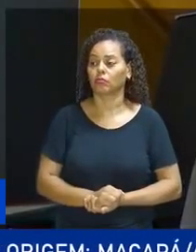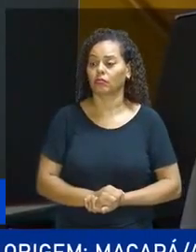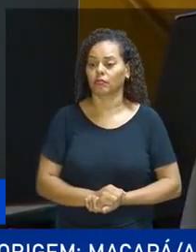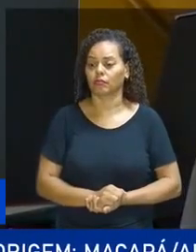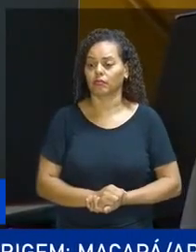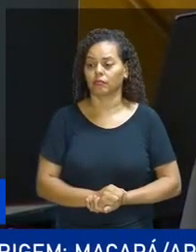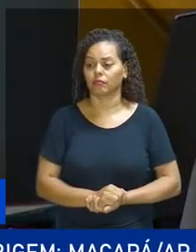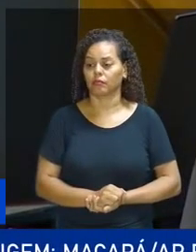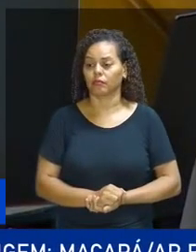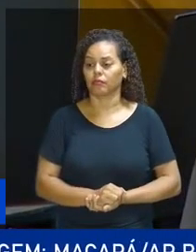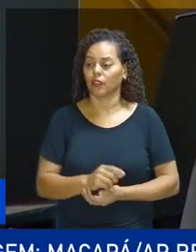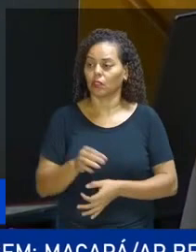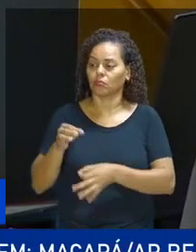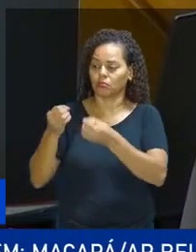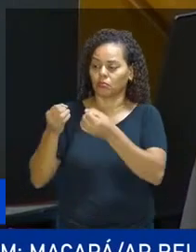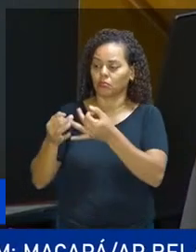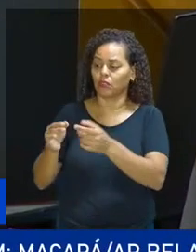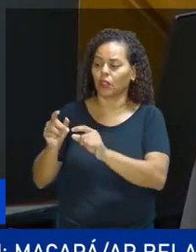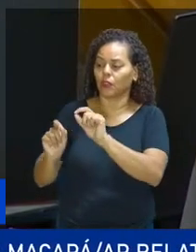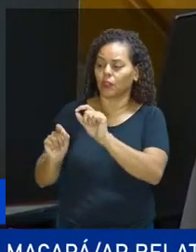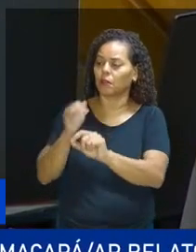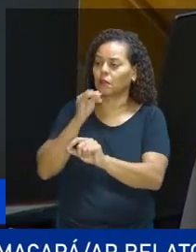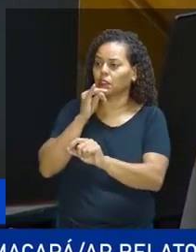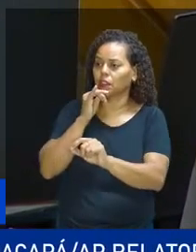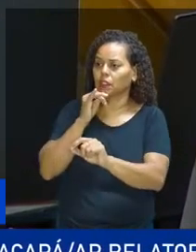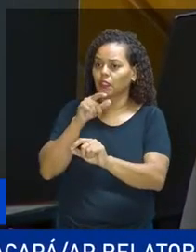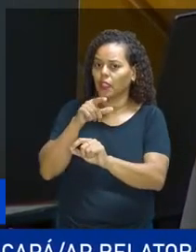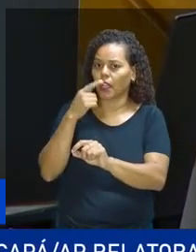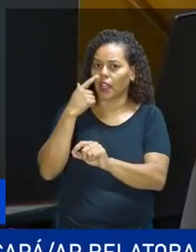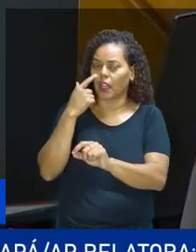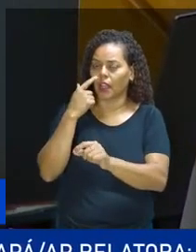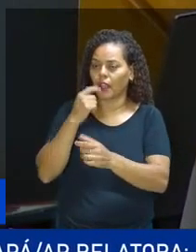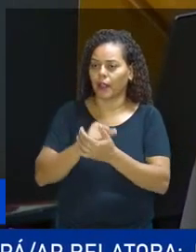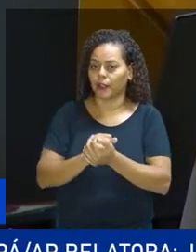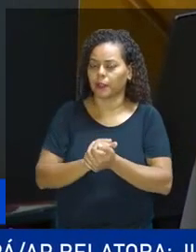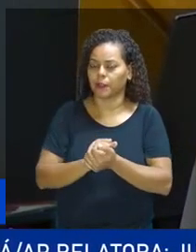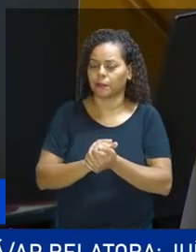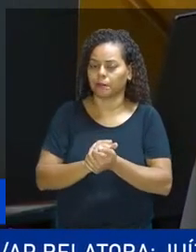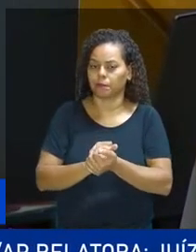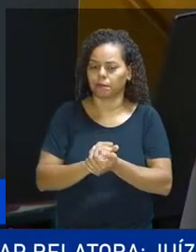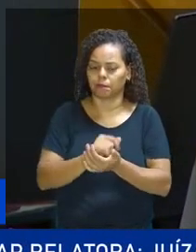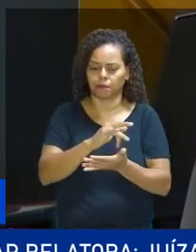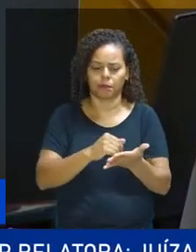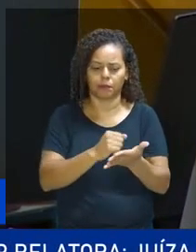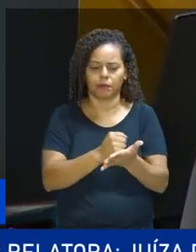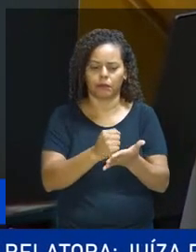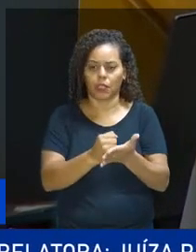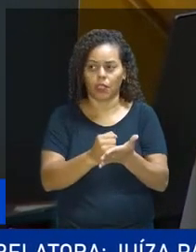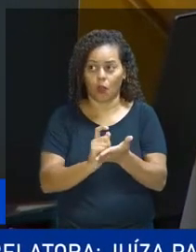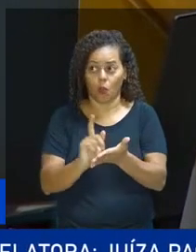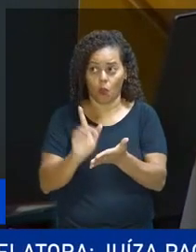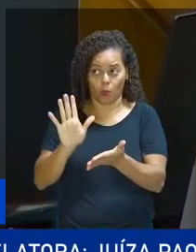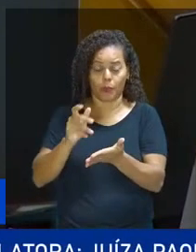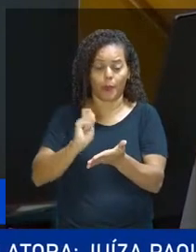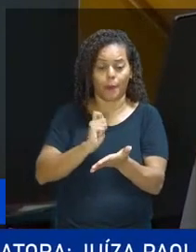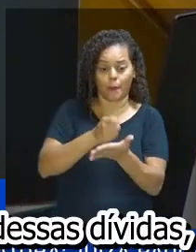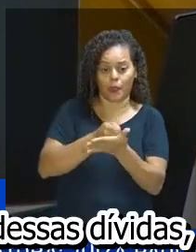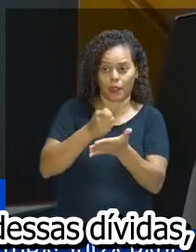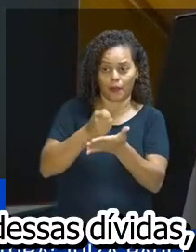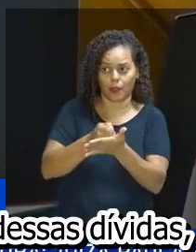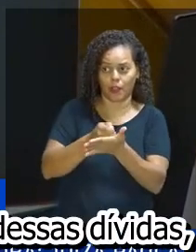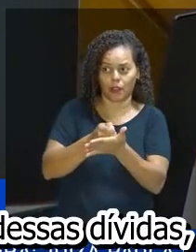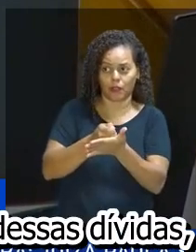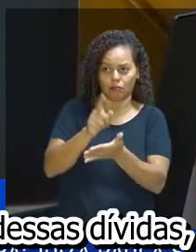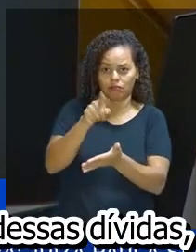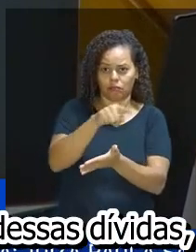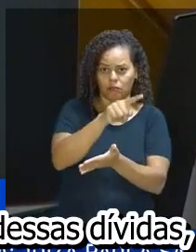a justificativa é justamente porque estava subjúdice, esses pagamentos eles estavam suspensos por causa